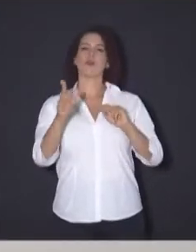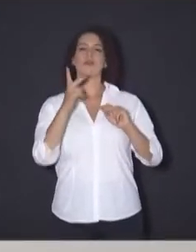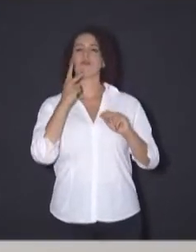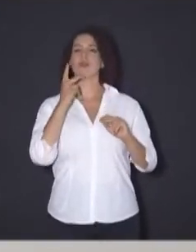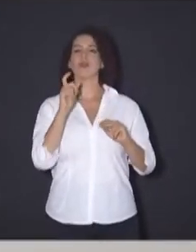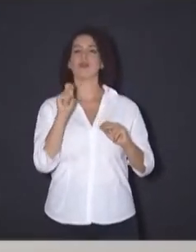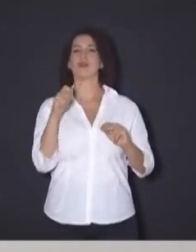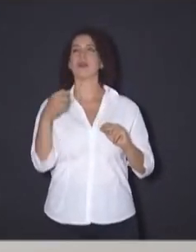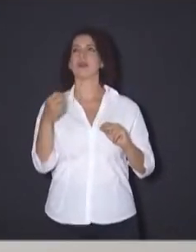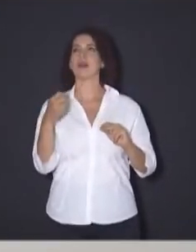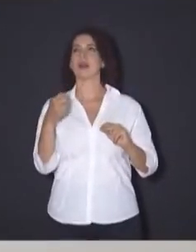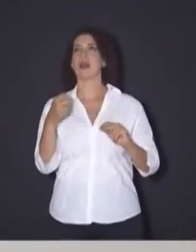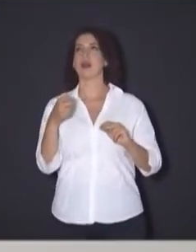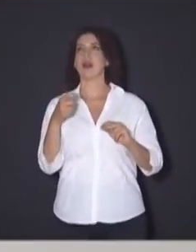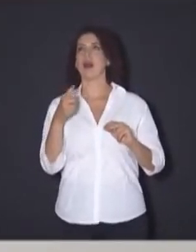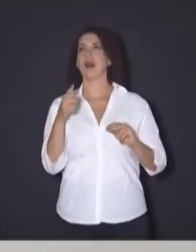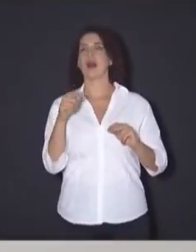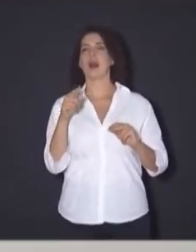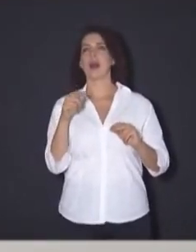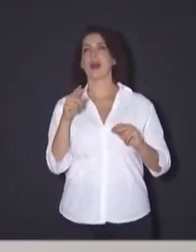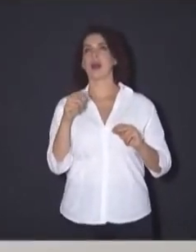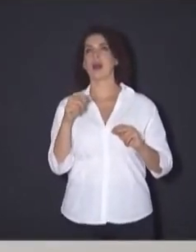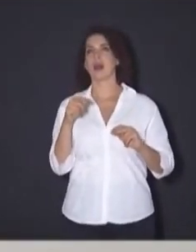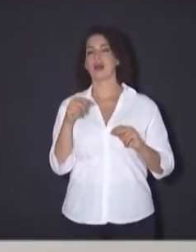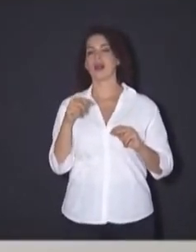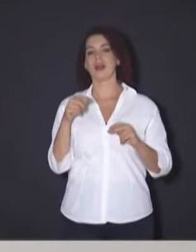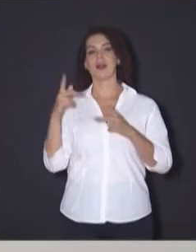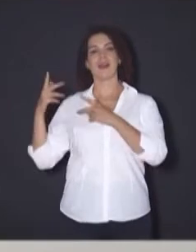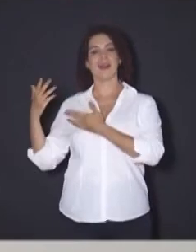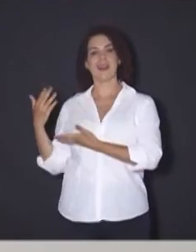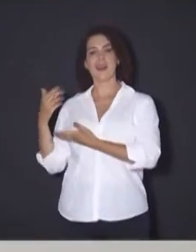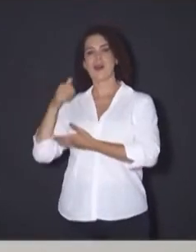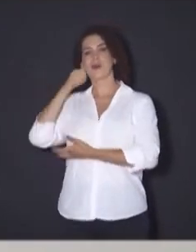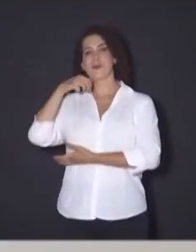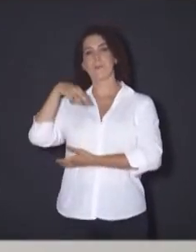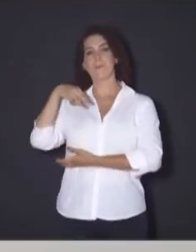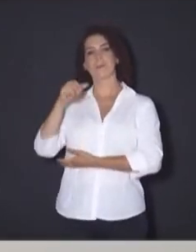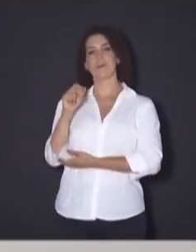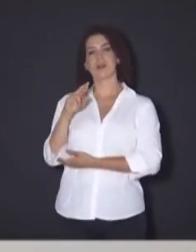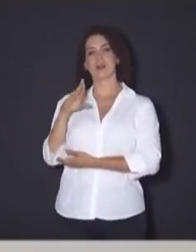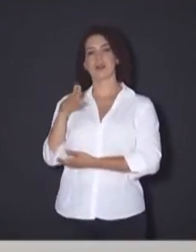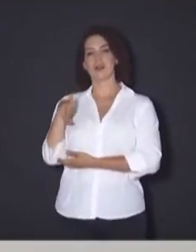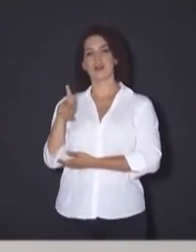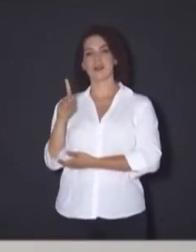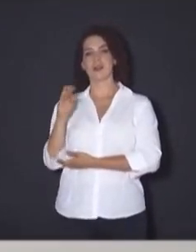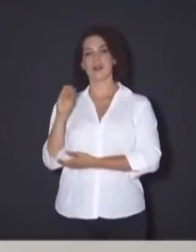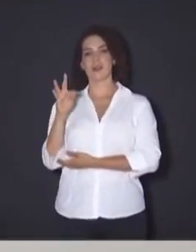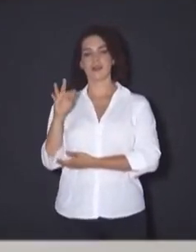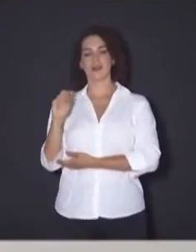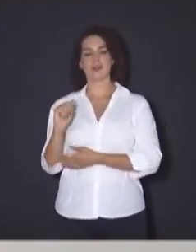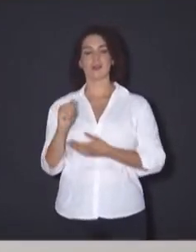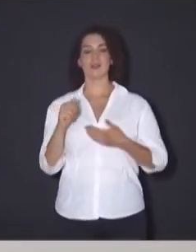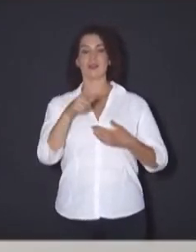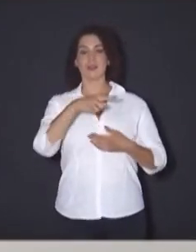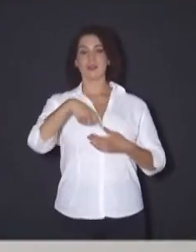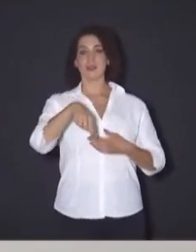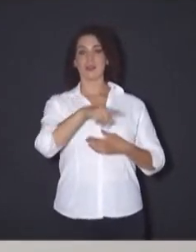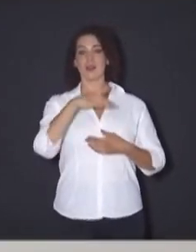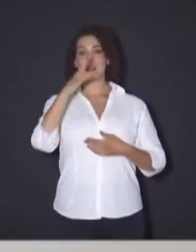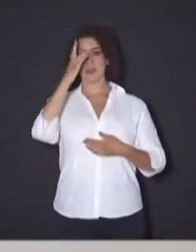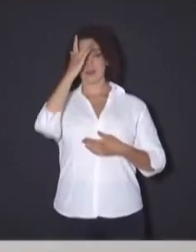ah as raízes como falava uma cota ou seja as pessoas estão sendo 10